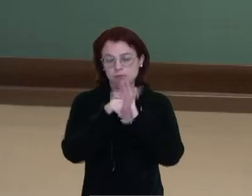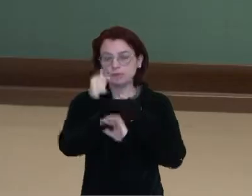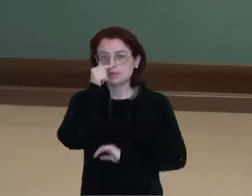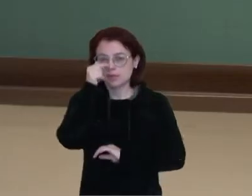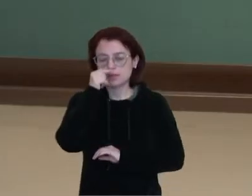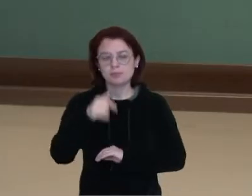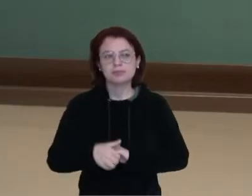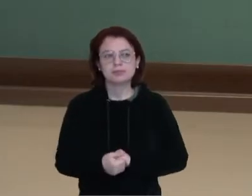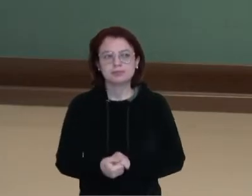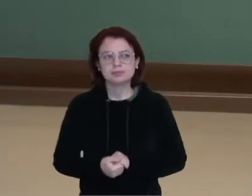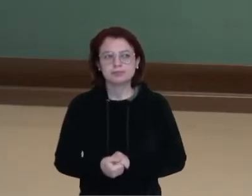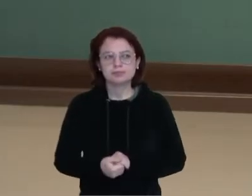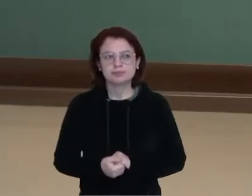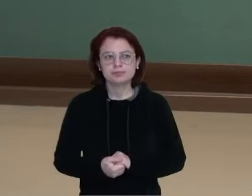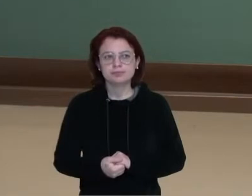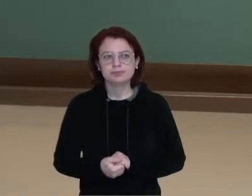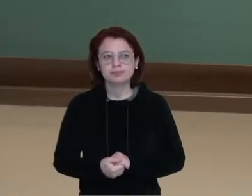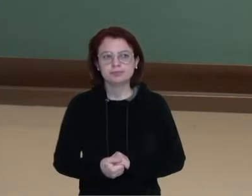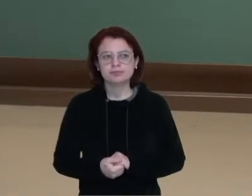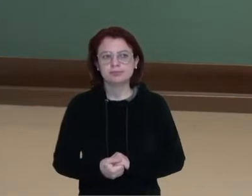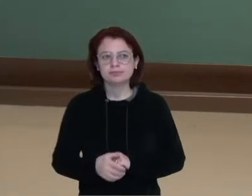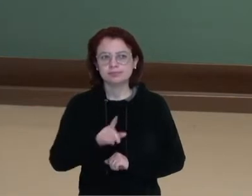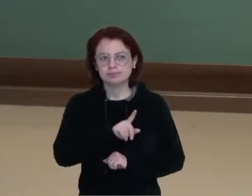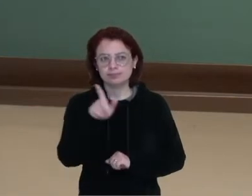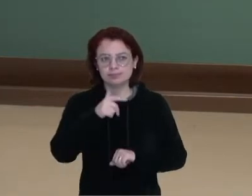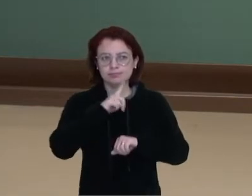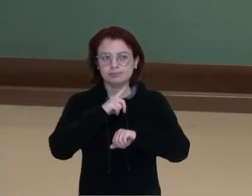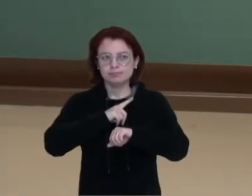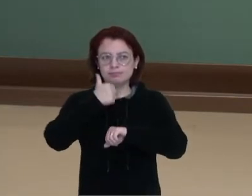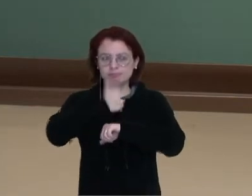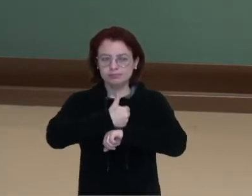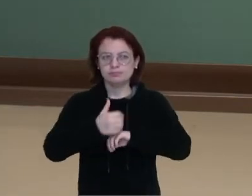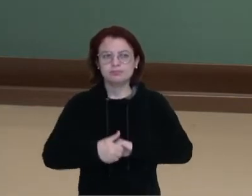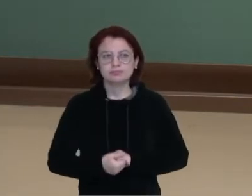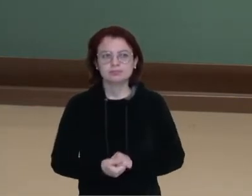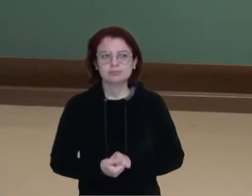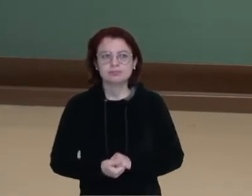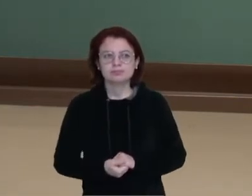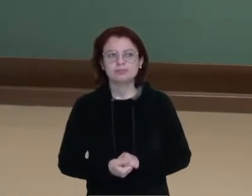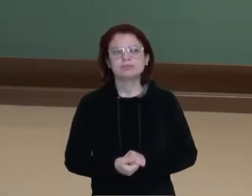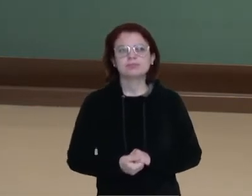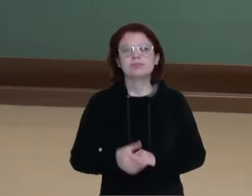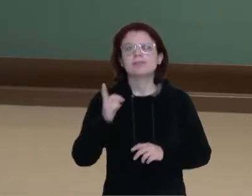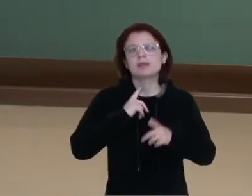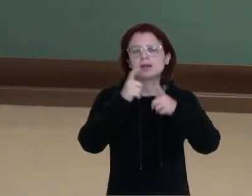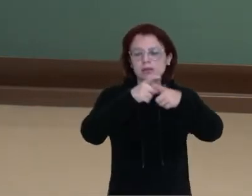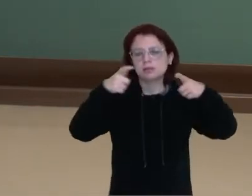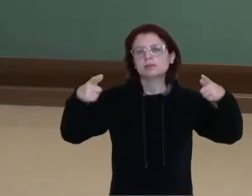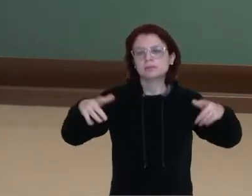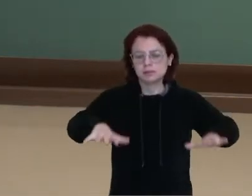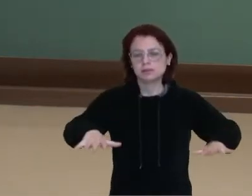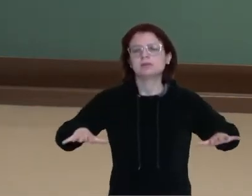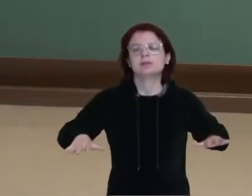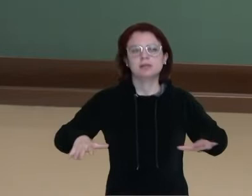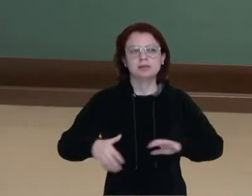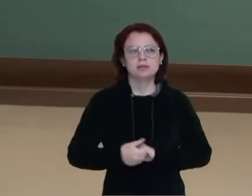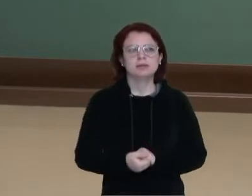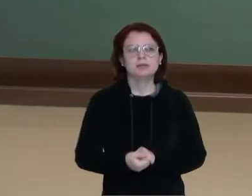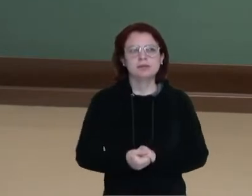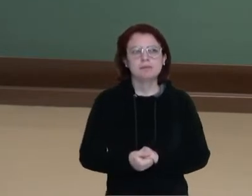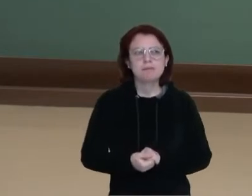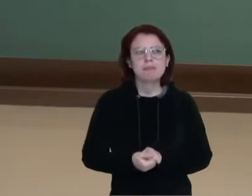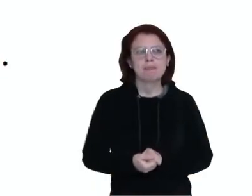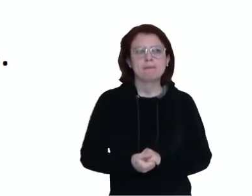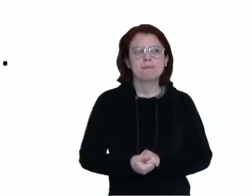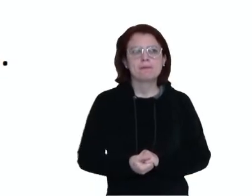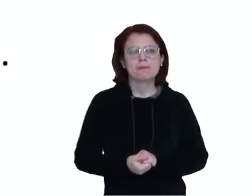gregas. Lembrando que ele é o pai do Xerxes, hein? Vai dar coisa para essa história aí. E vamos lá, vamos continuar então com essa história das guerras aí. O